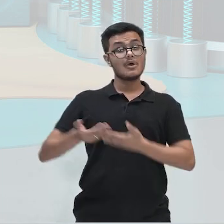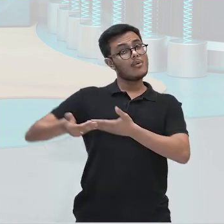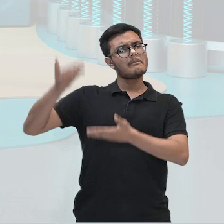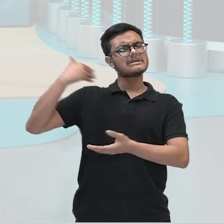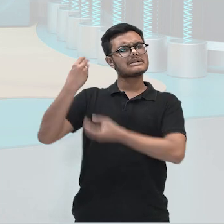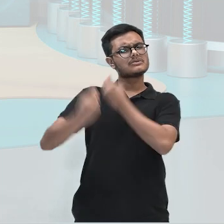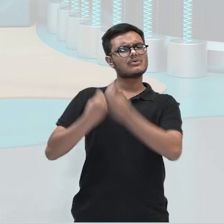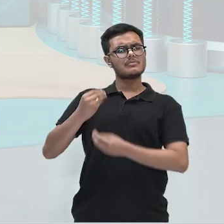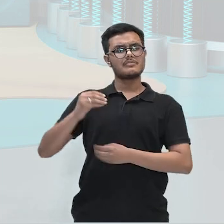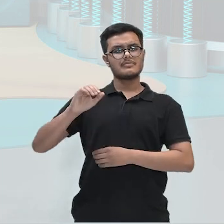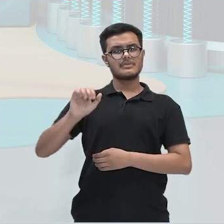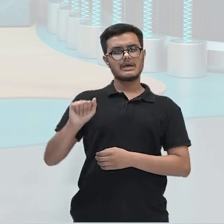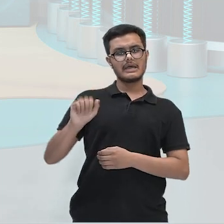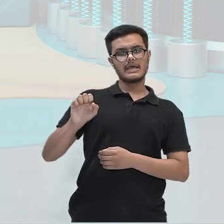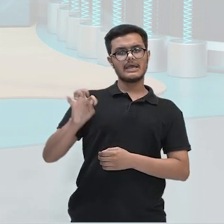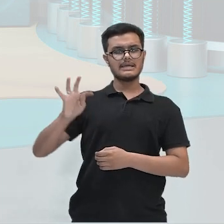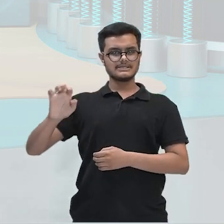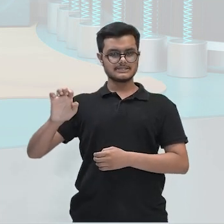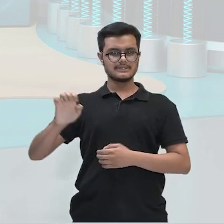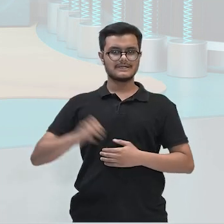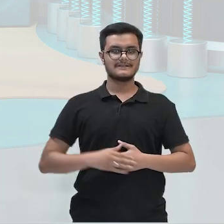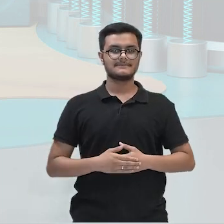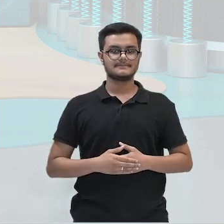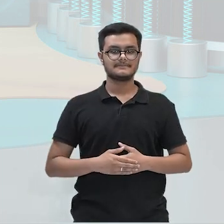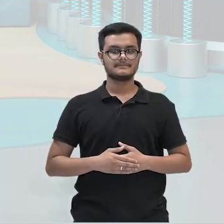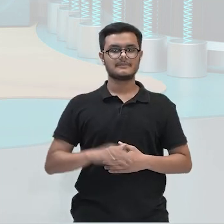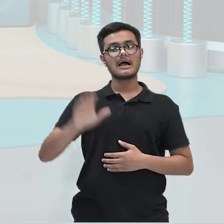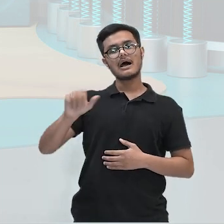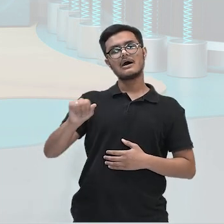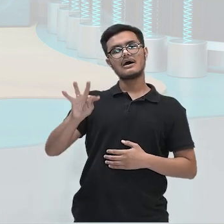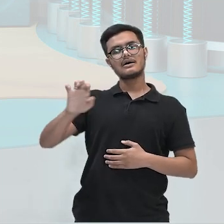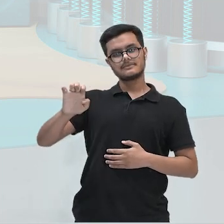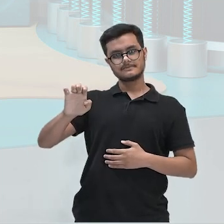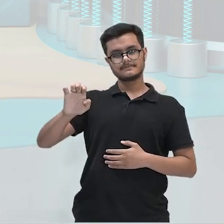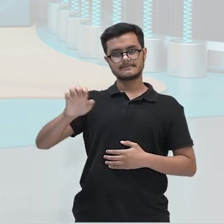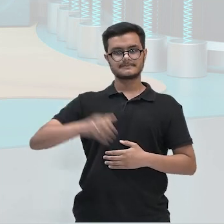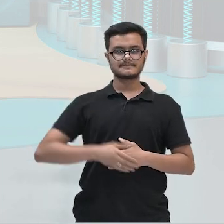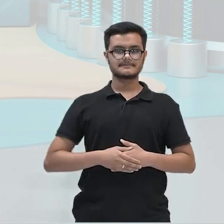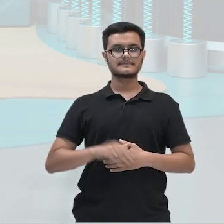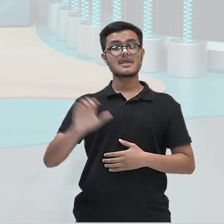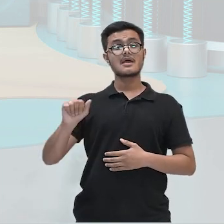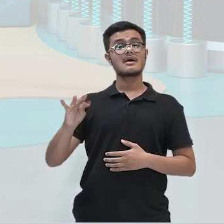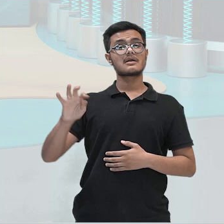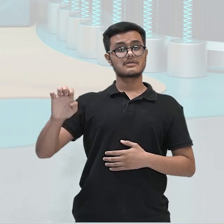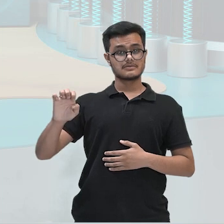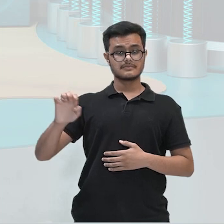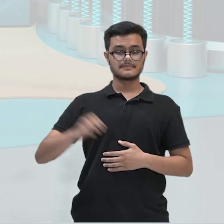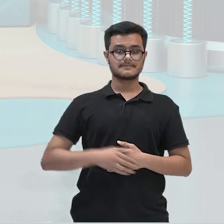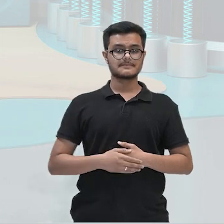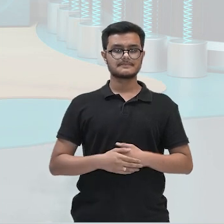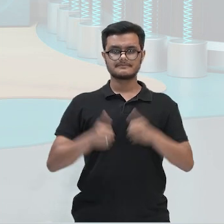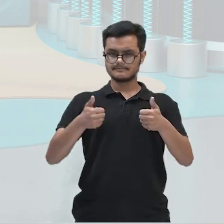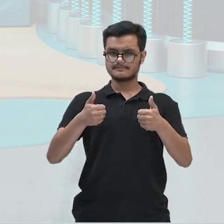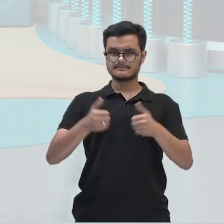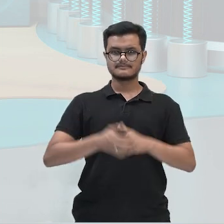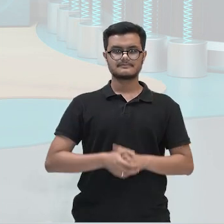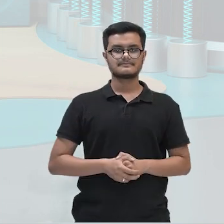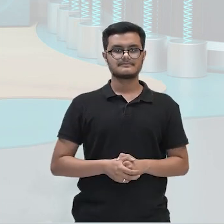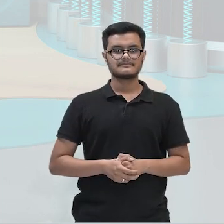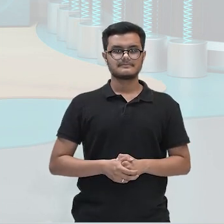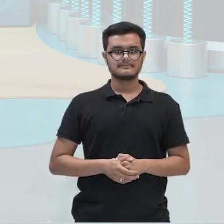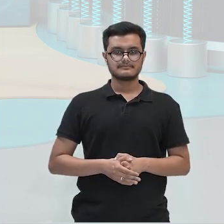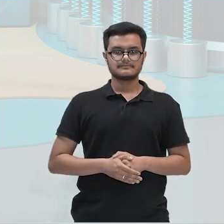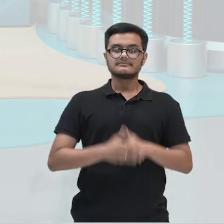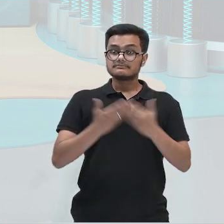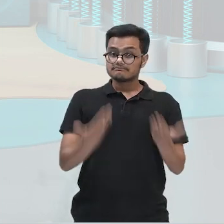ate, ate. Então, você fala assim esse verbo, ó, ate, ate, right? Então, só